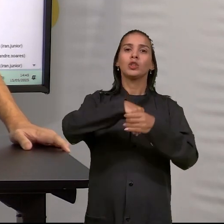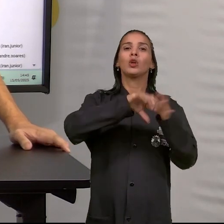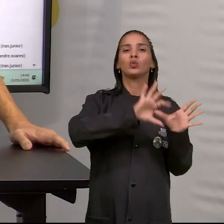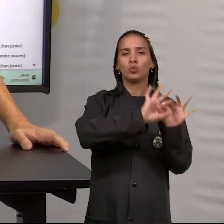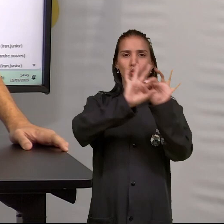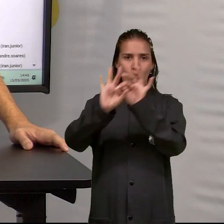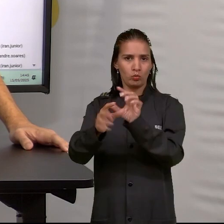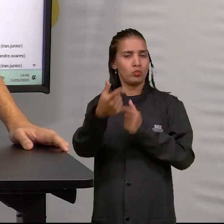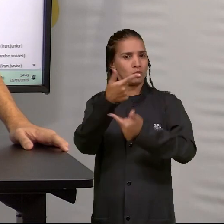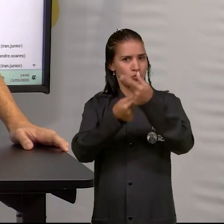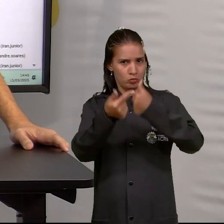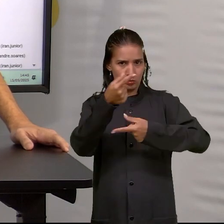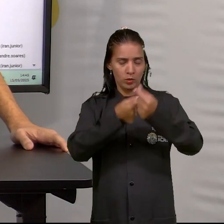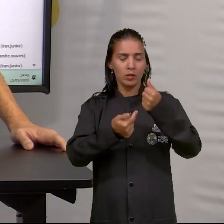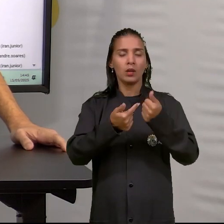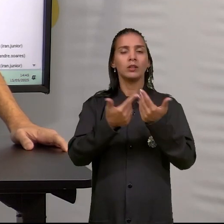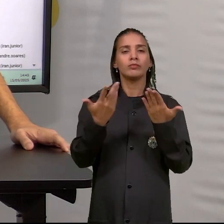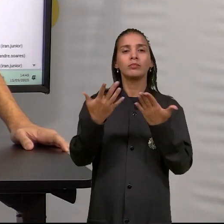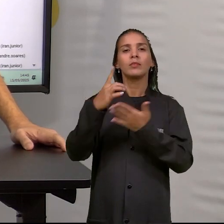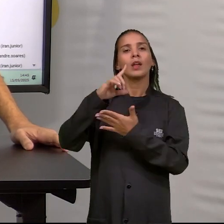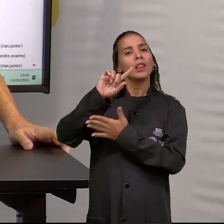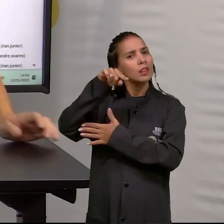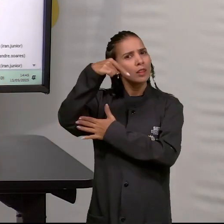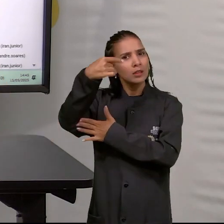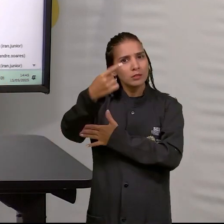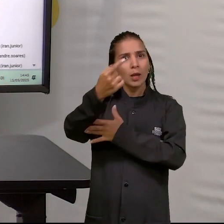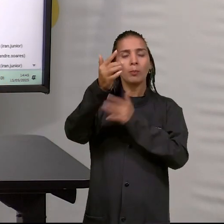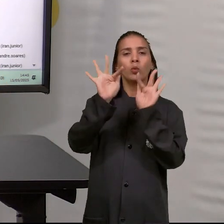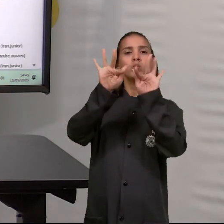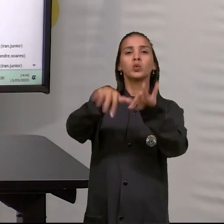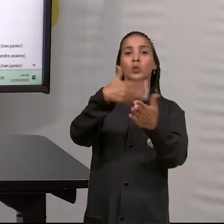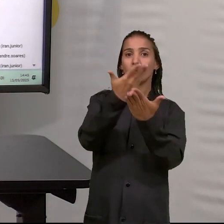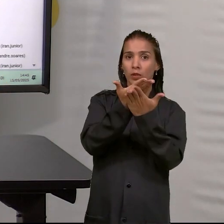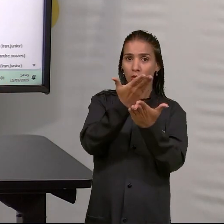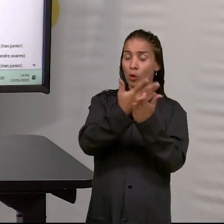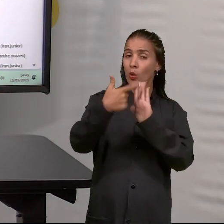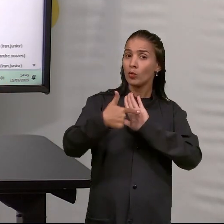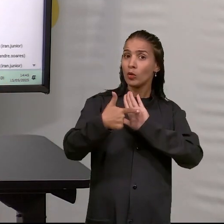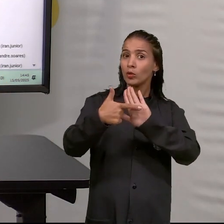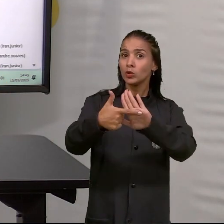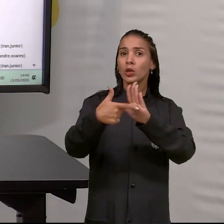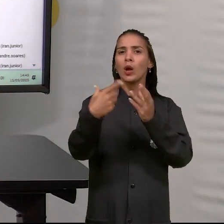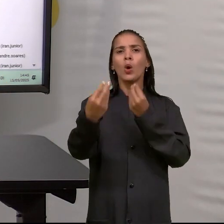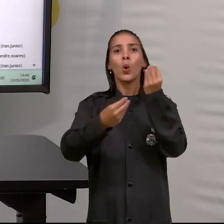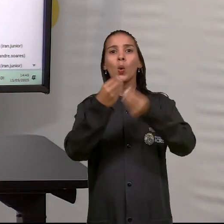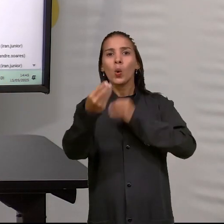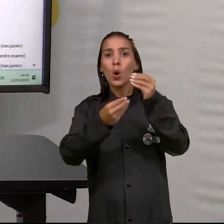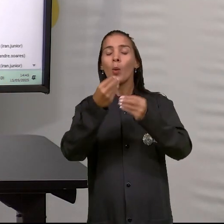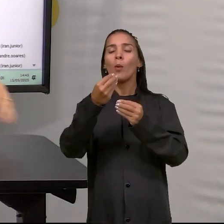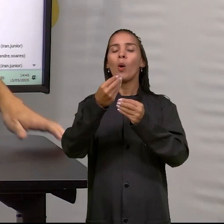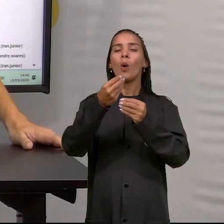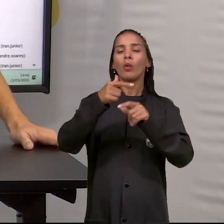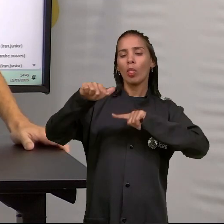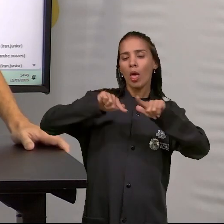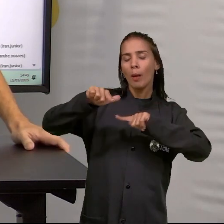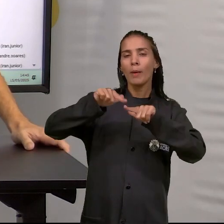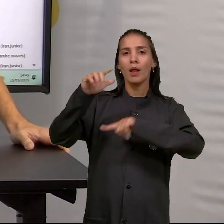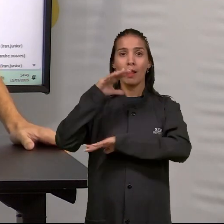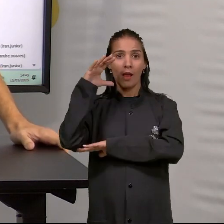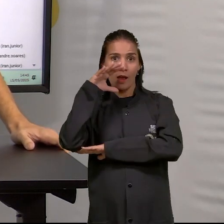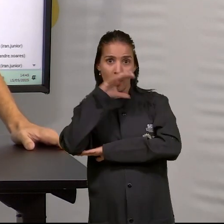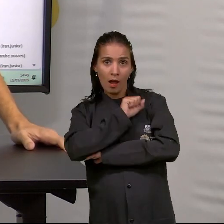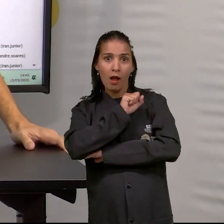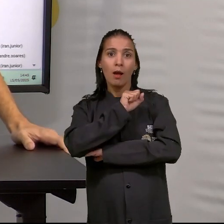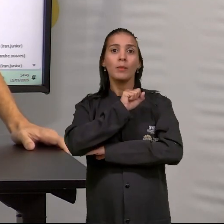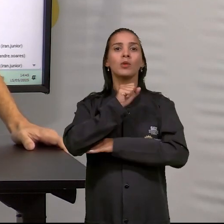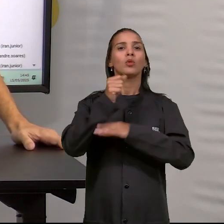trazer também ao final como é que você pode agilizar seu trabalho, fazer um trabalho mais rápido, mais eficiente,